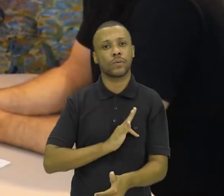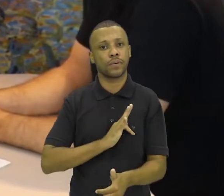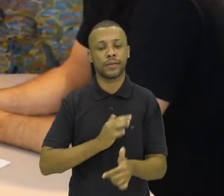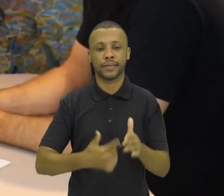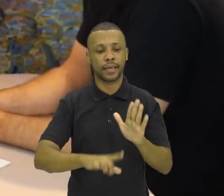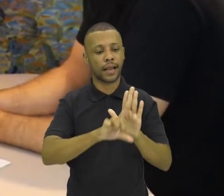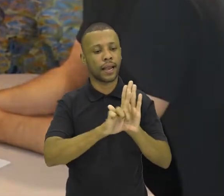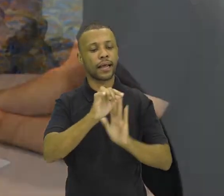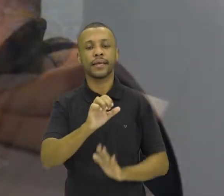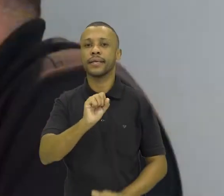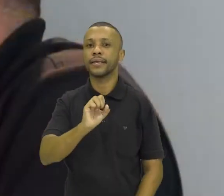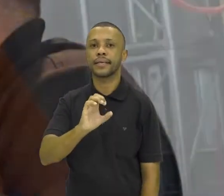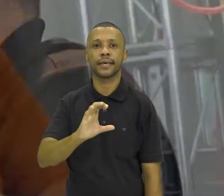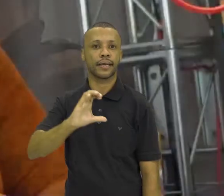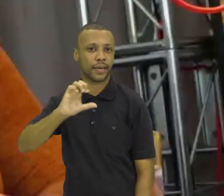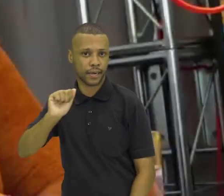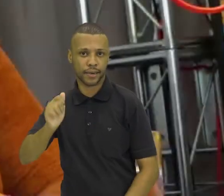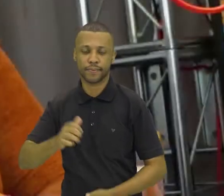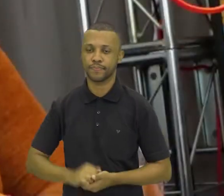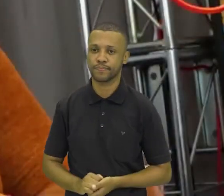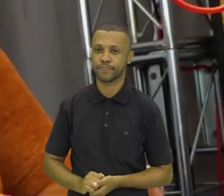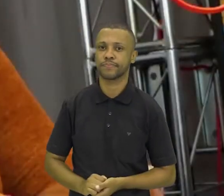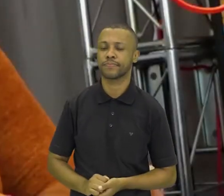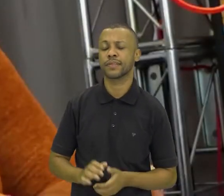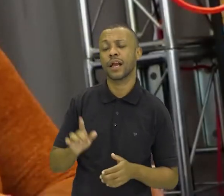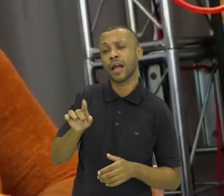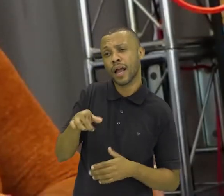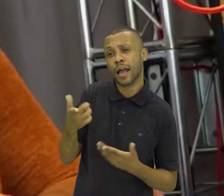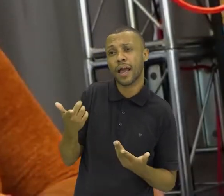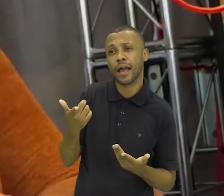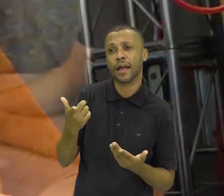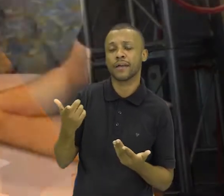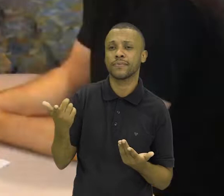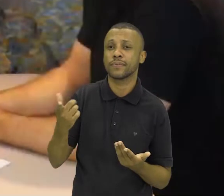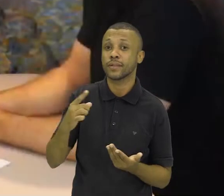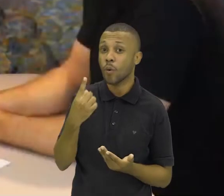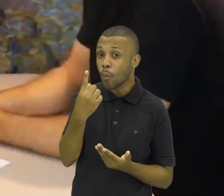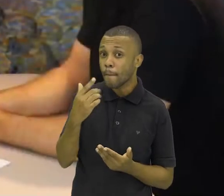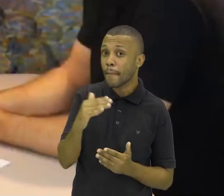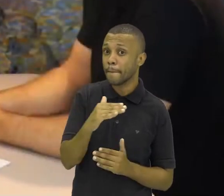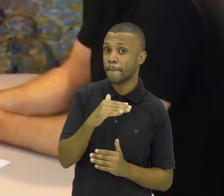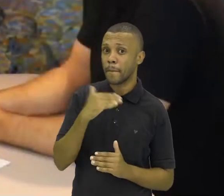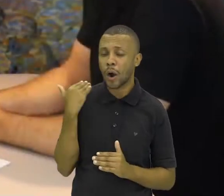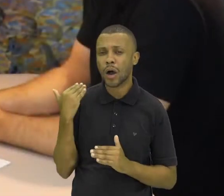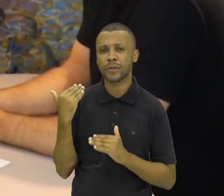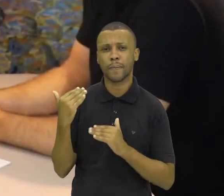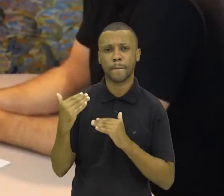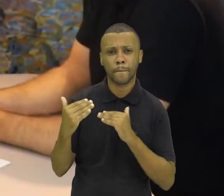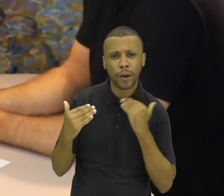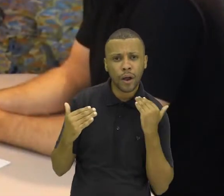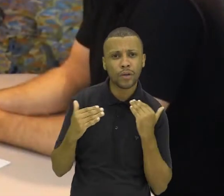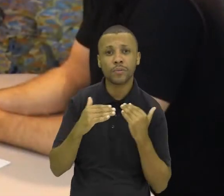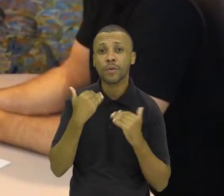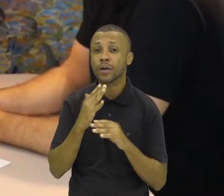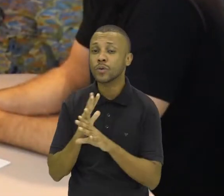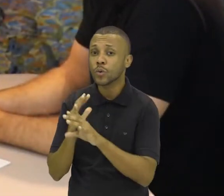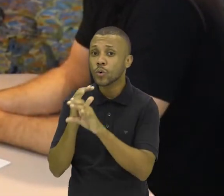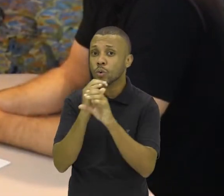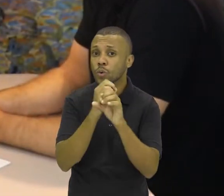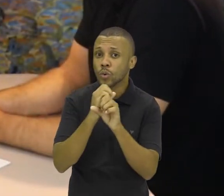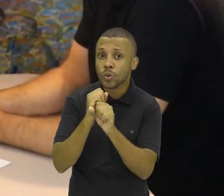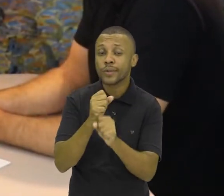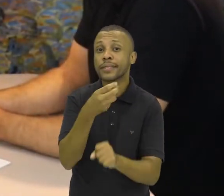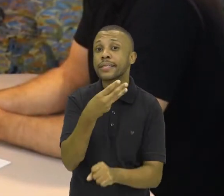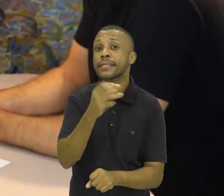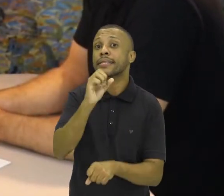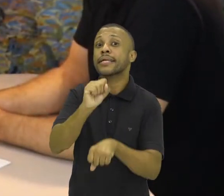nível de mundo, né, os dados que a gente tem é uma morte a cada 30 segundos. Uma morte, gente, olha, anota aí. Uma morte